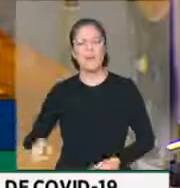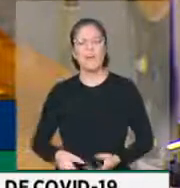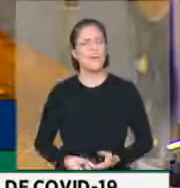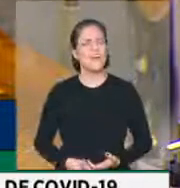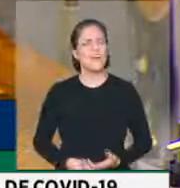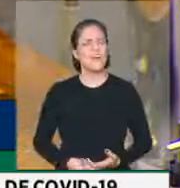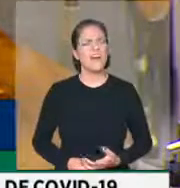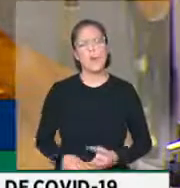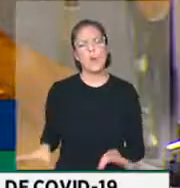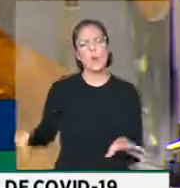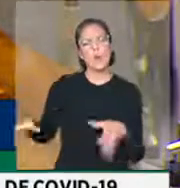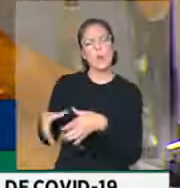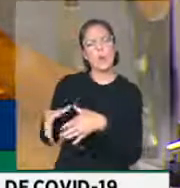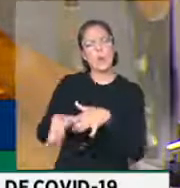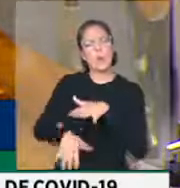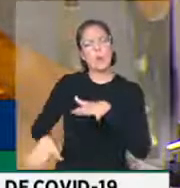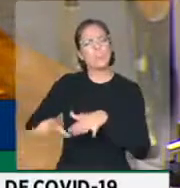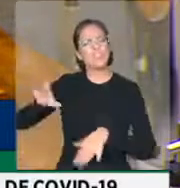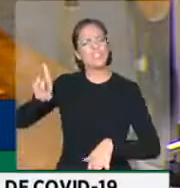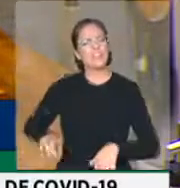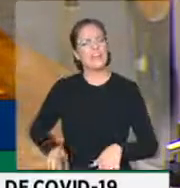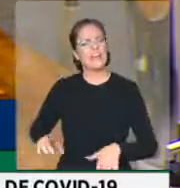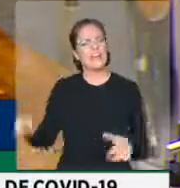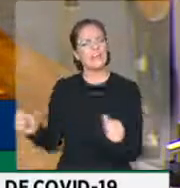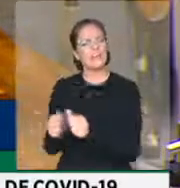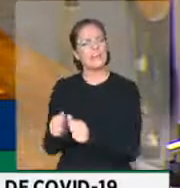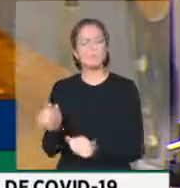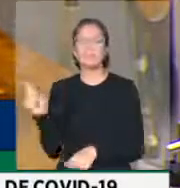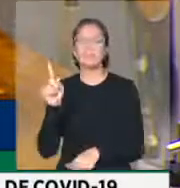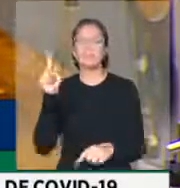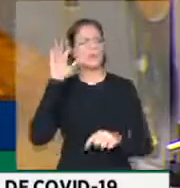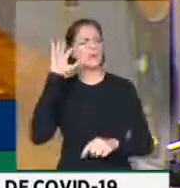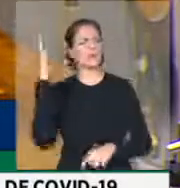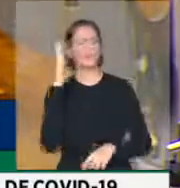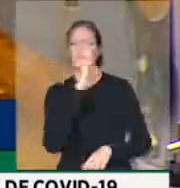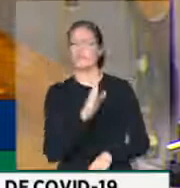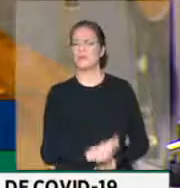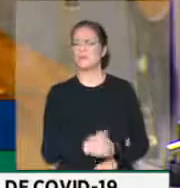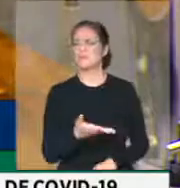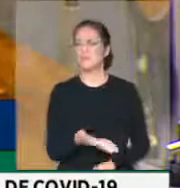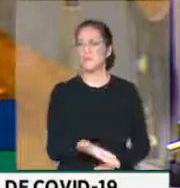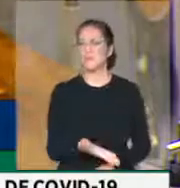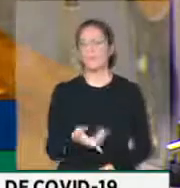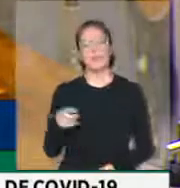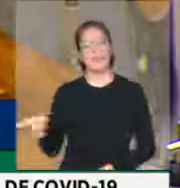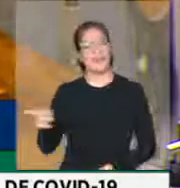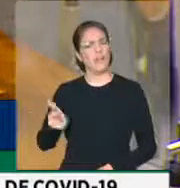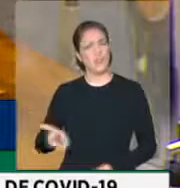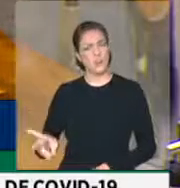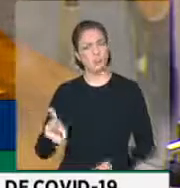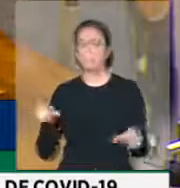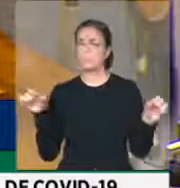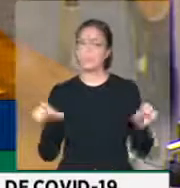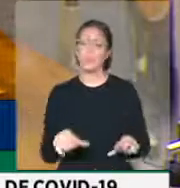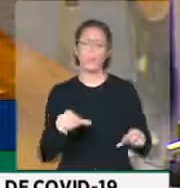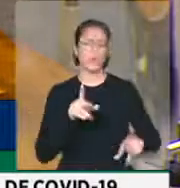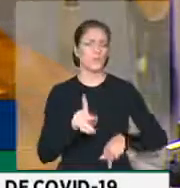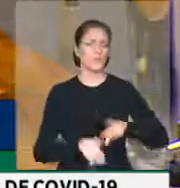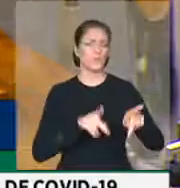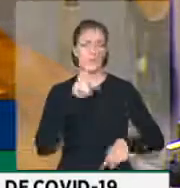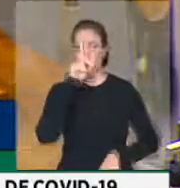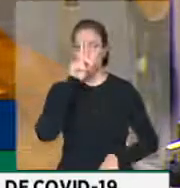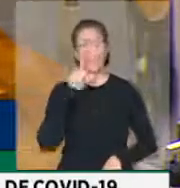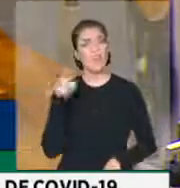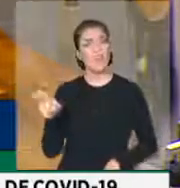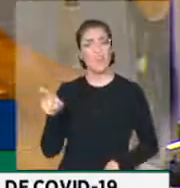da extrema-direita e não liderar o país. E a cada dia que ele segue, mais o nosso povo está em risco. Ele